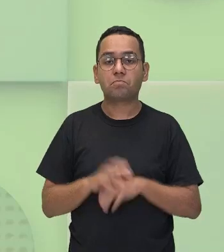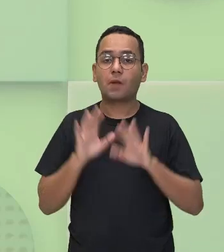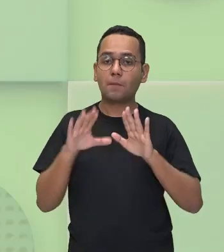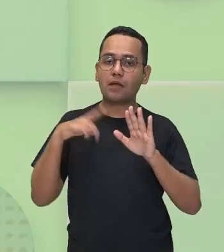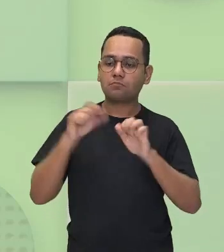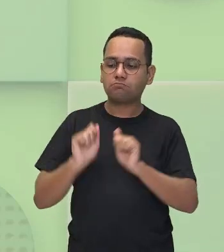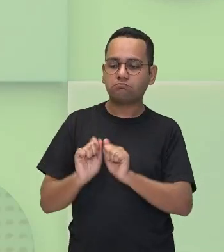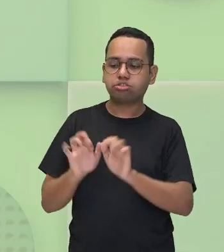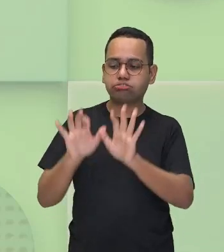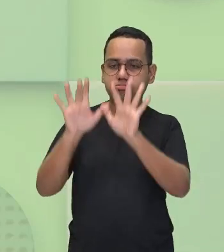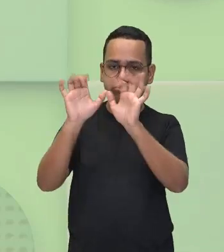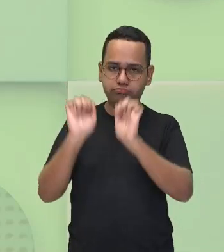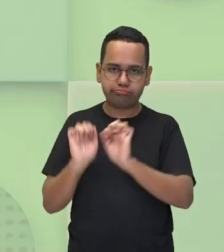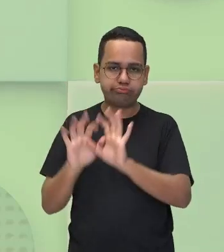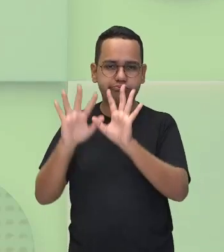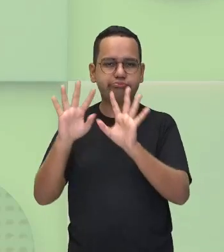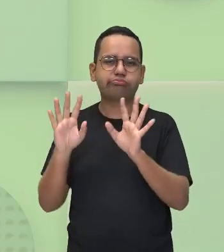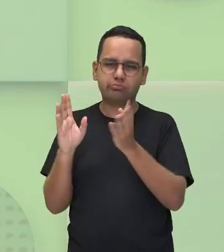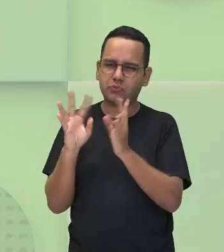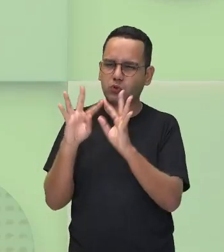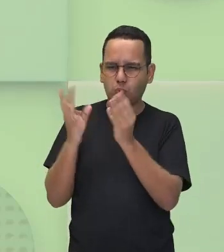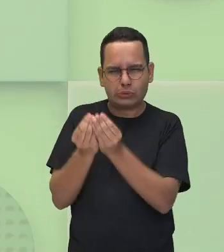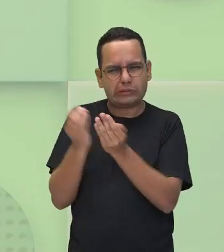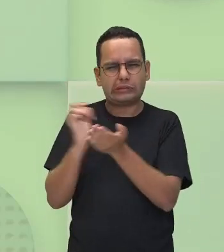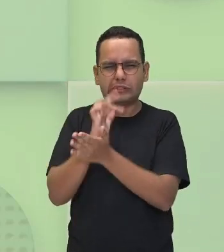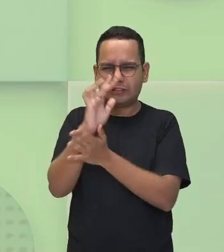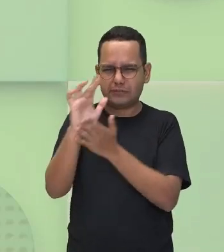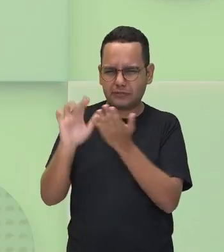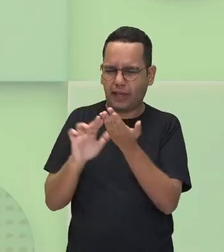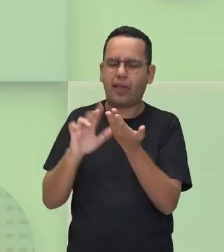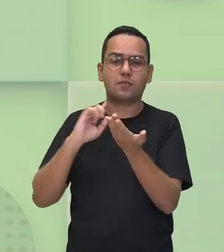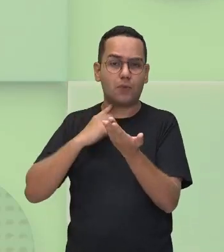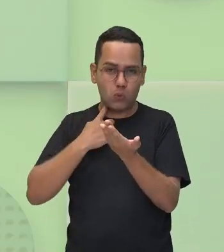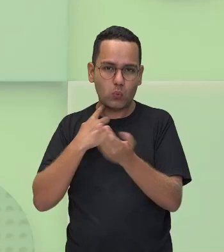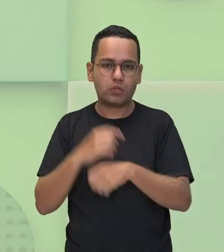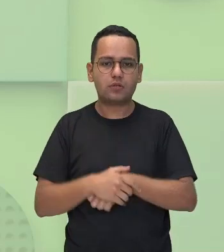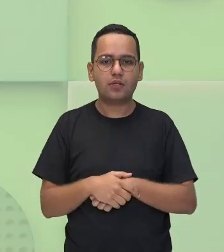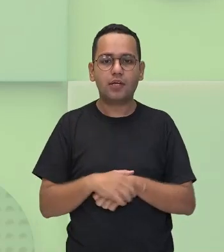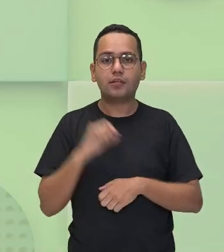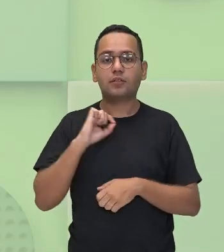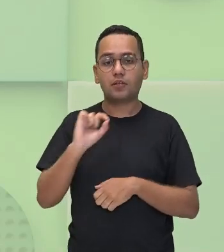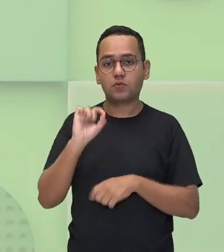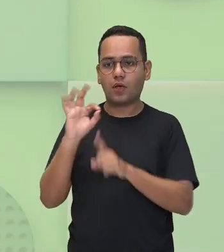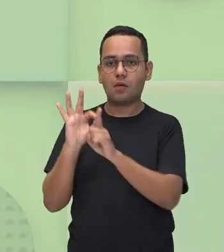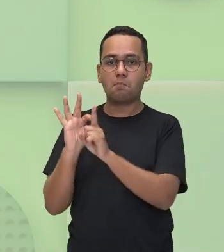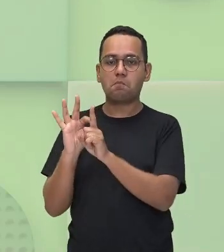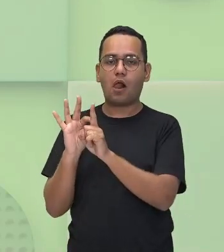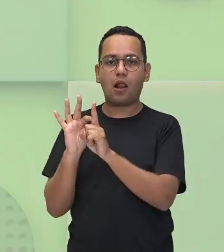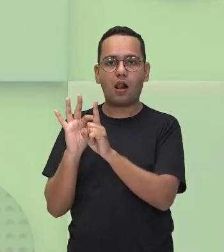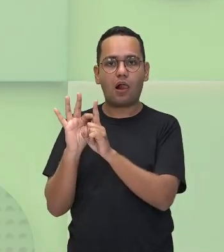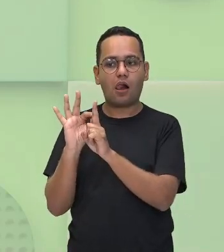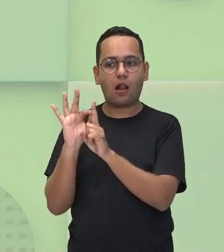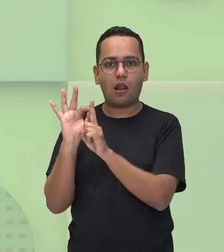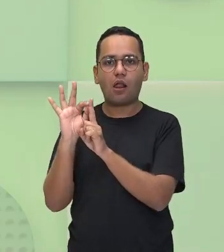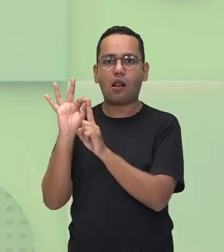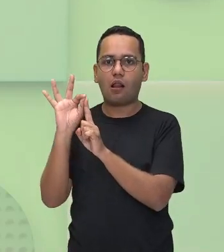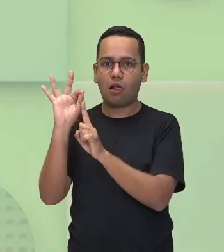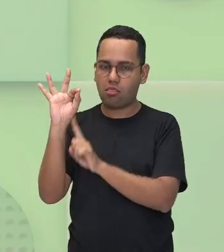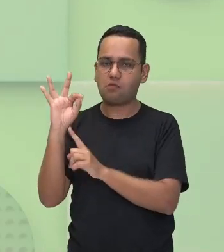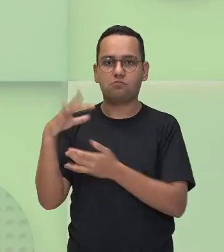atmosfera, dessas substâncias, desses poluentes, então está havendo um aquecimento global e